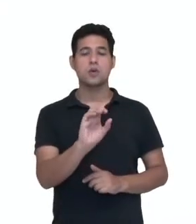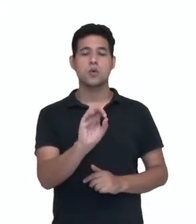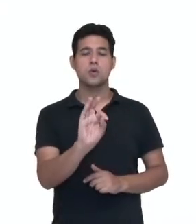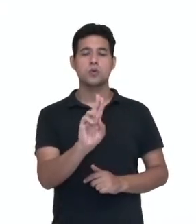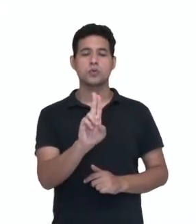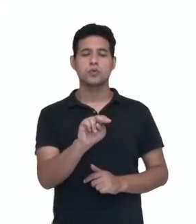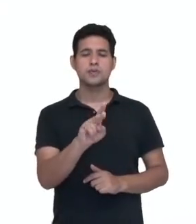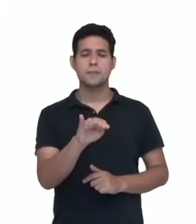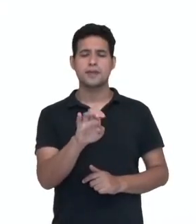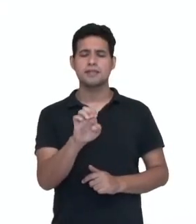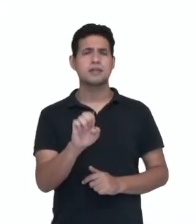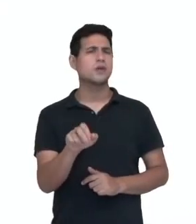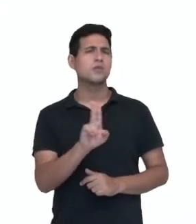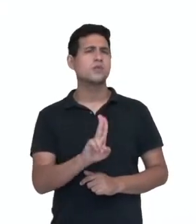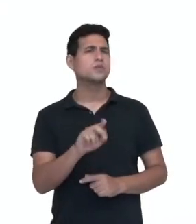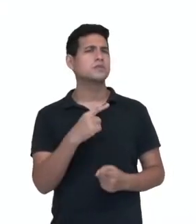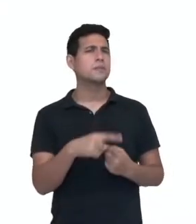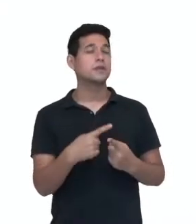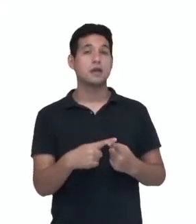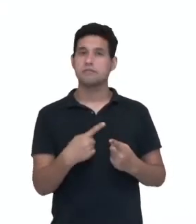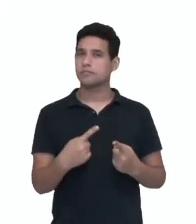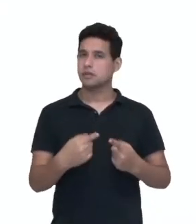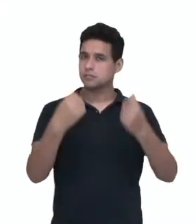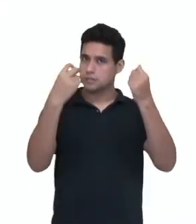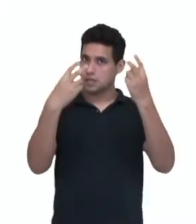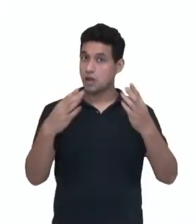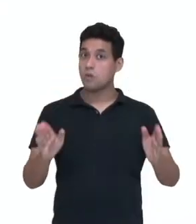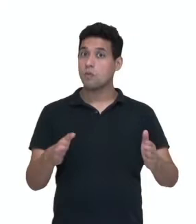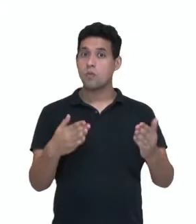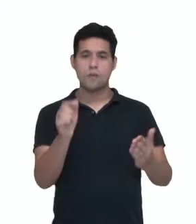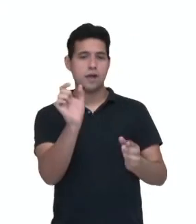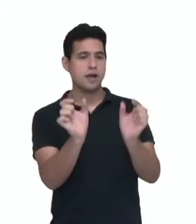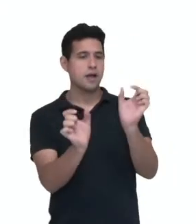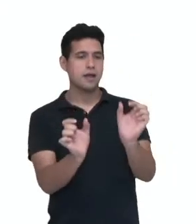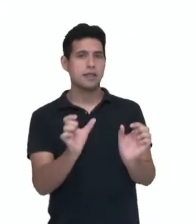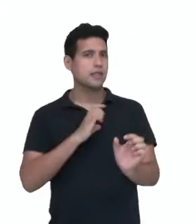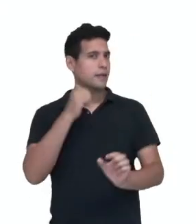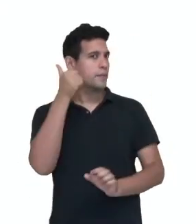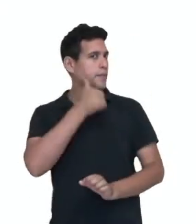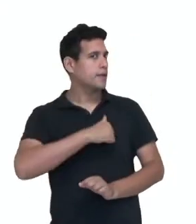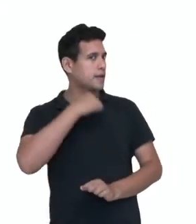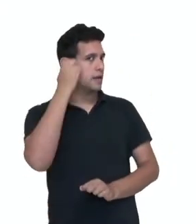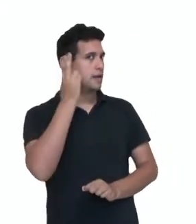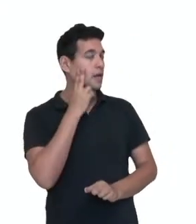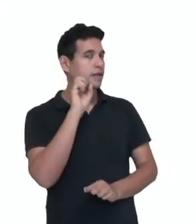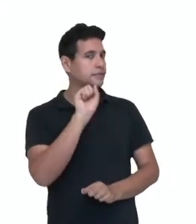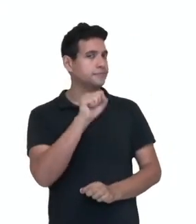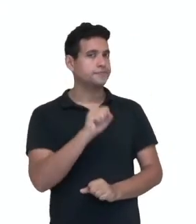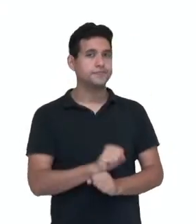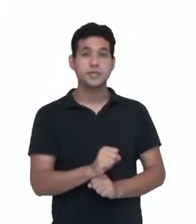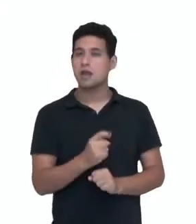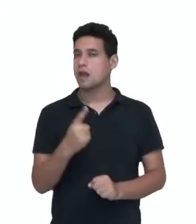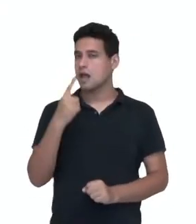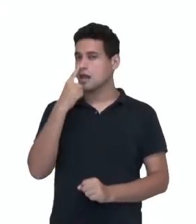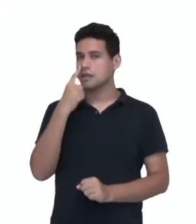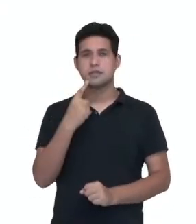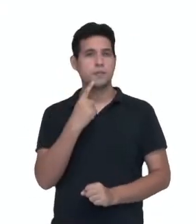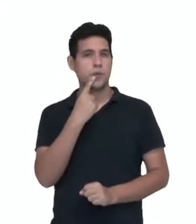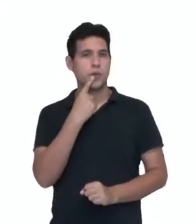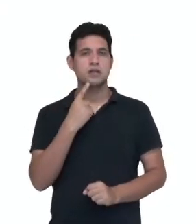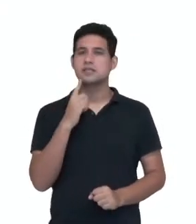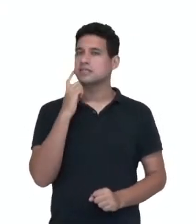rotundamente se usa para resaltar las características de la mujer negra. La nariz, la boca,